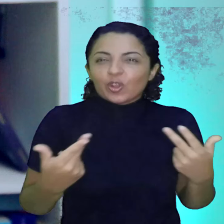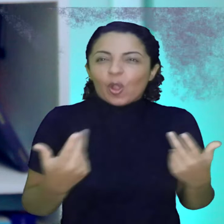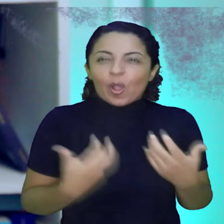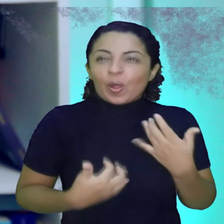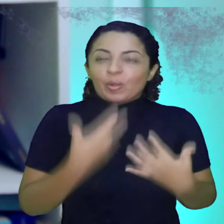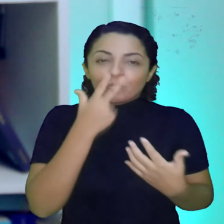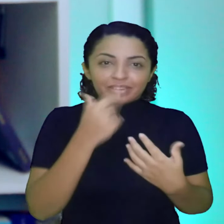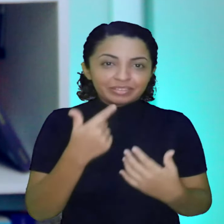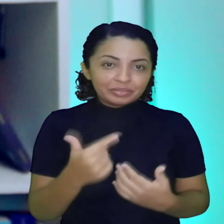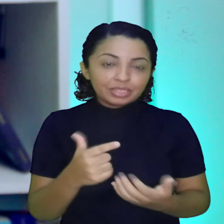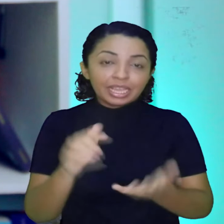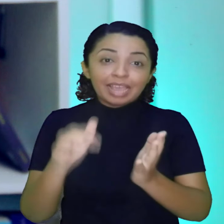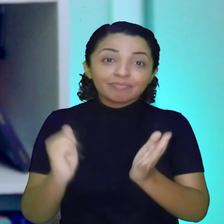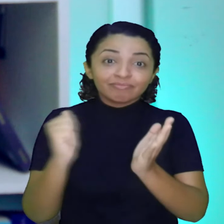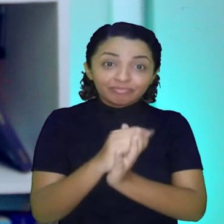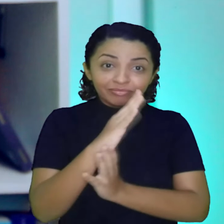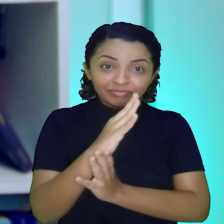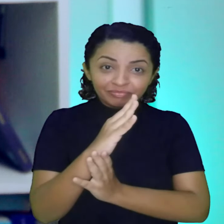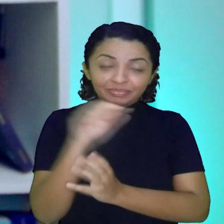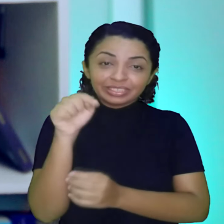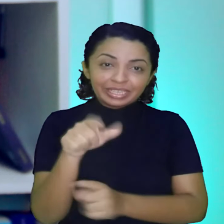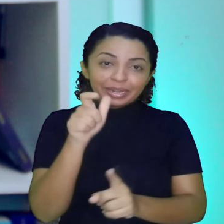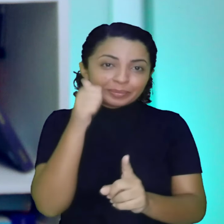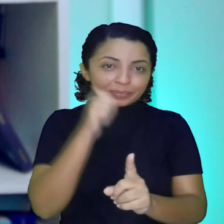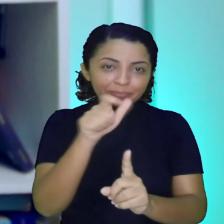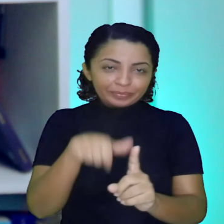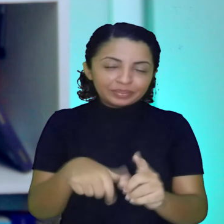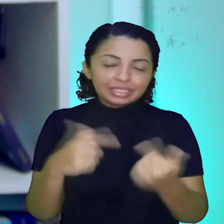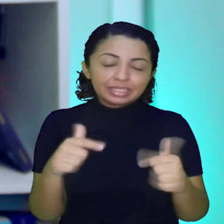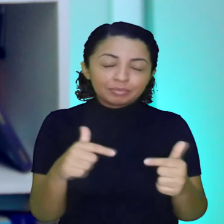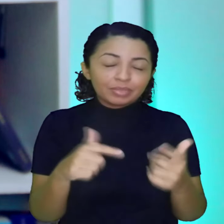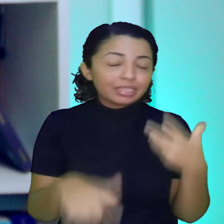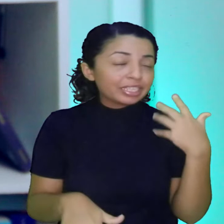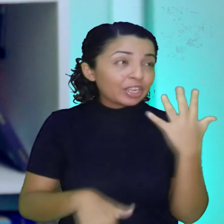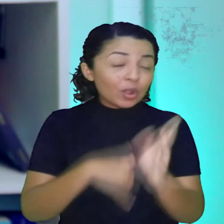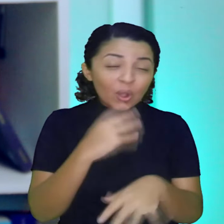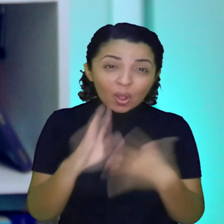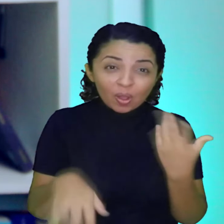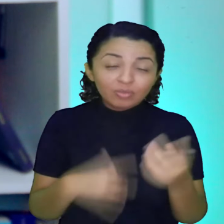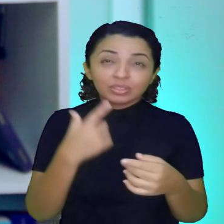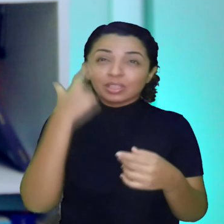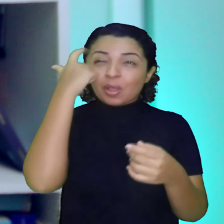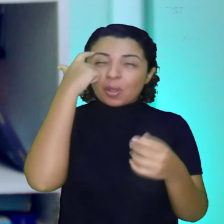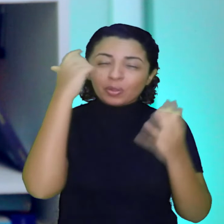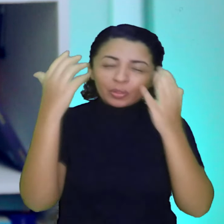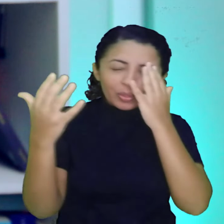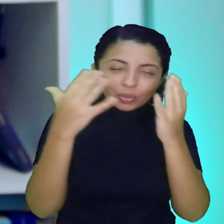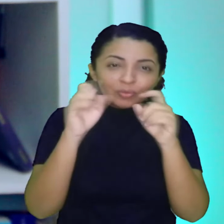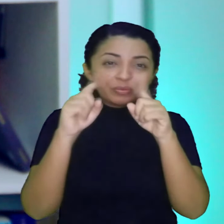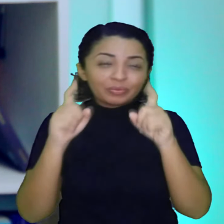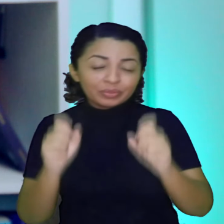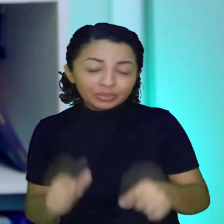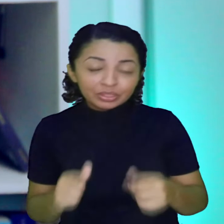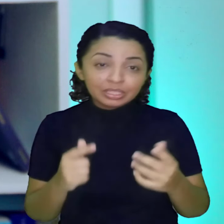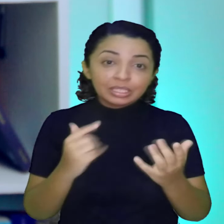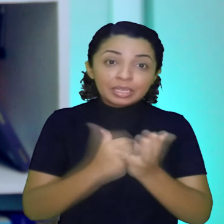emprego, ela se vê ali aumentando ainda mais as suas confusões, as suas dúvidas, os seus pensamentos. A